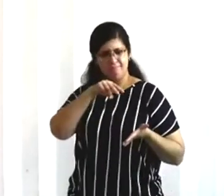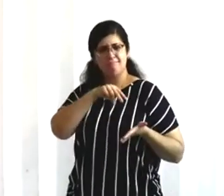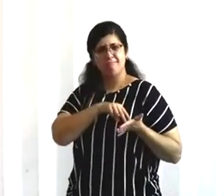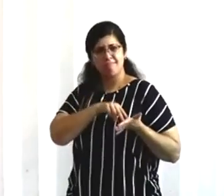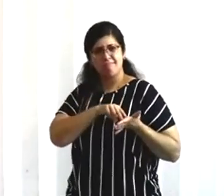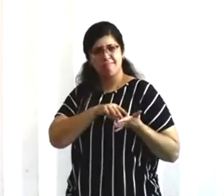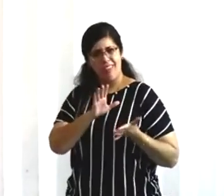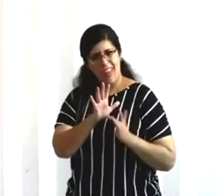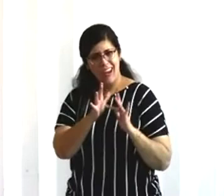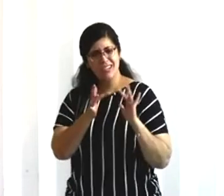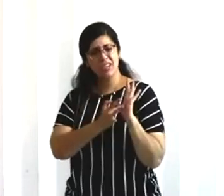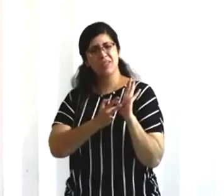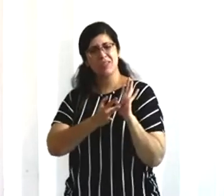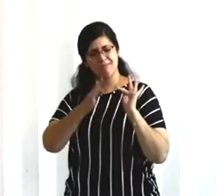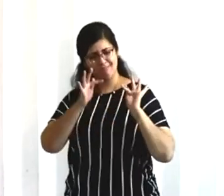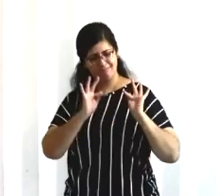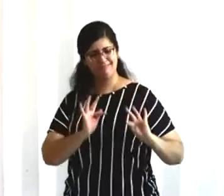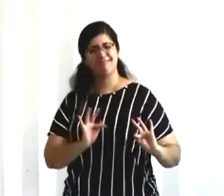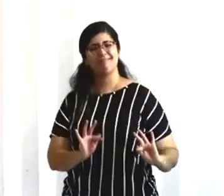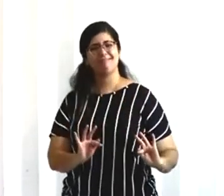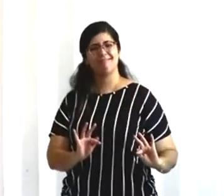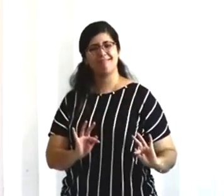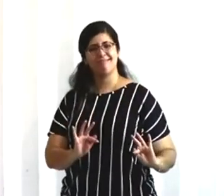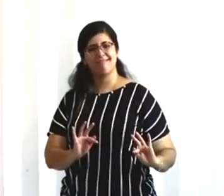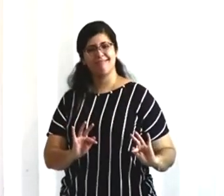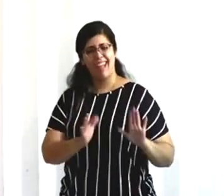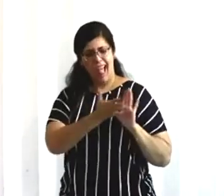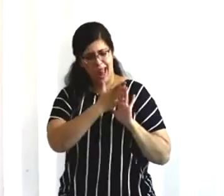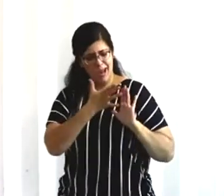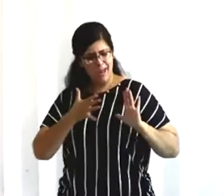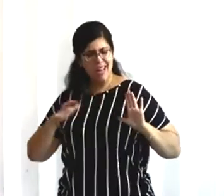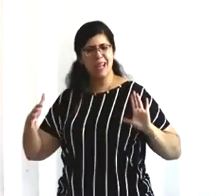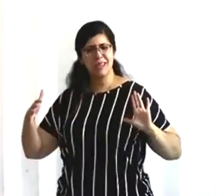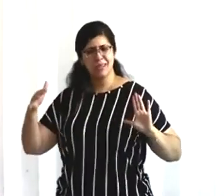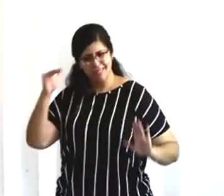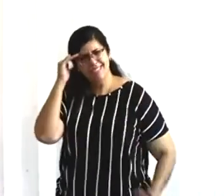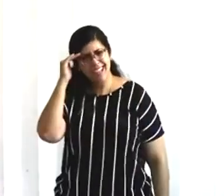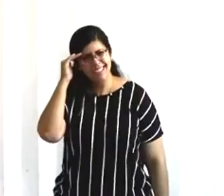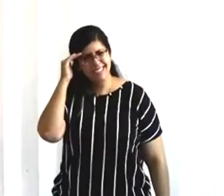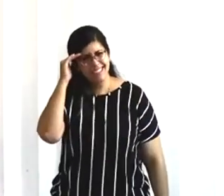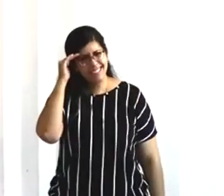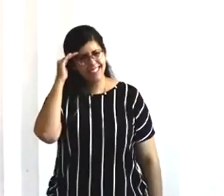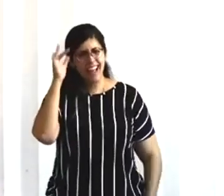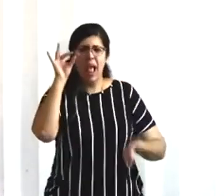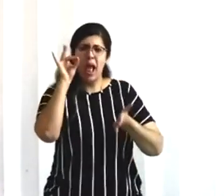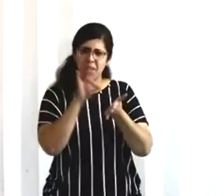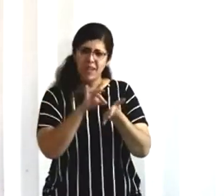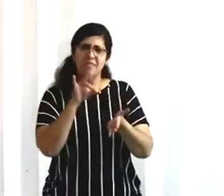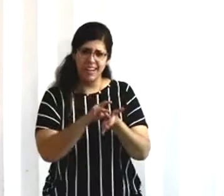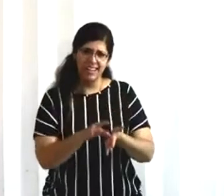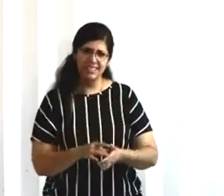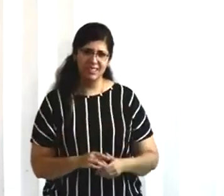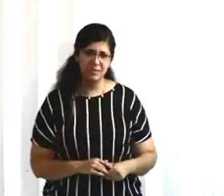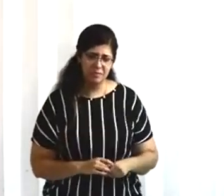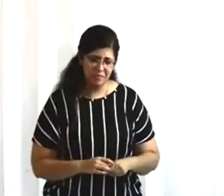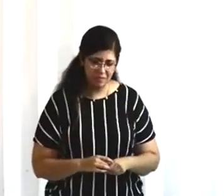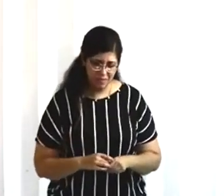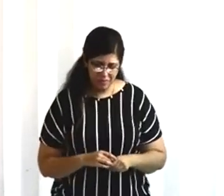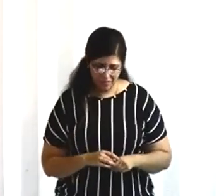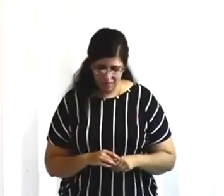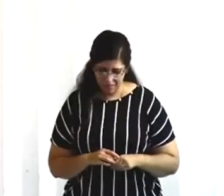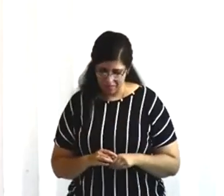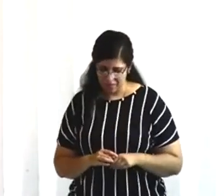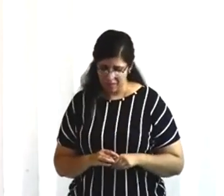estiver radiante da luz do Senhor, que é a verdade dele.